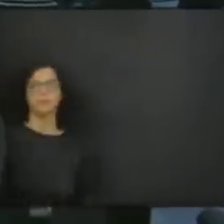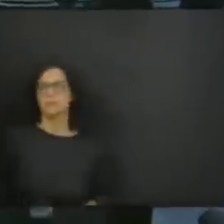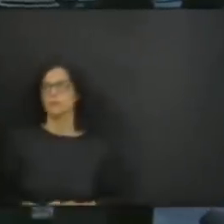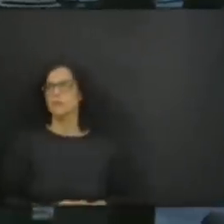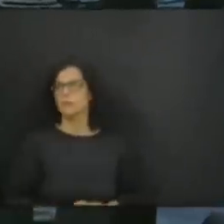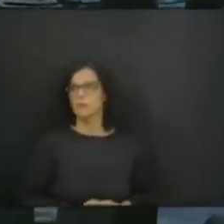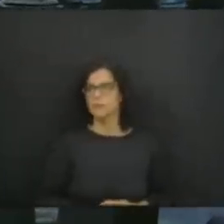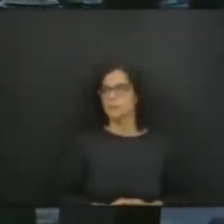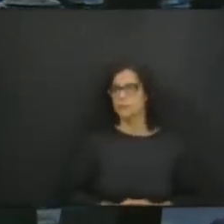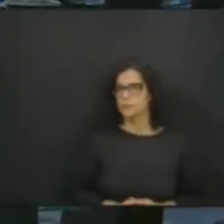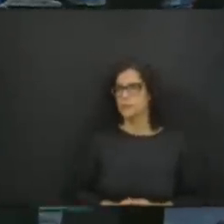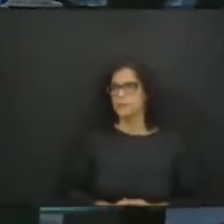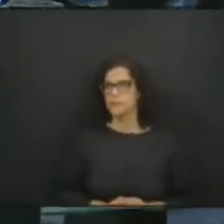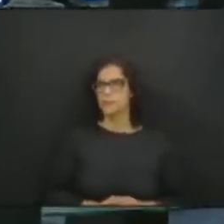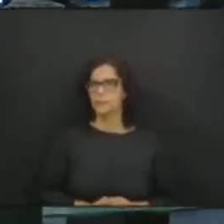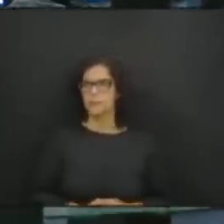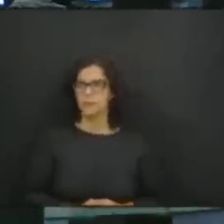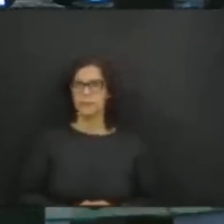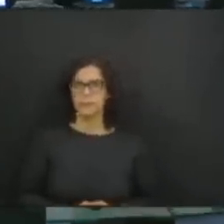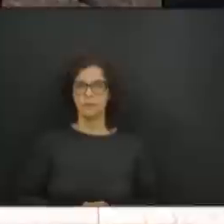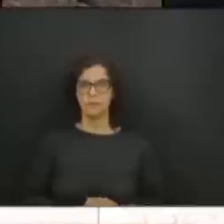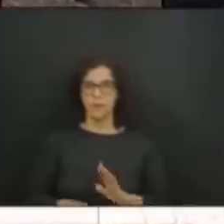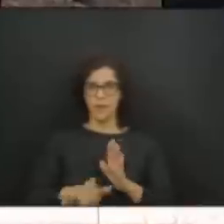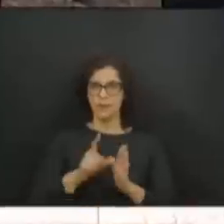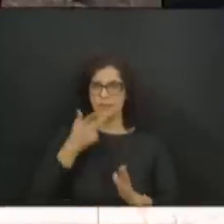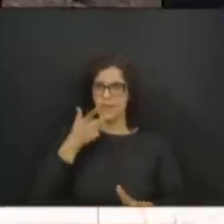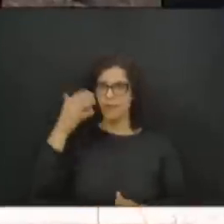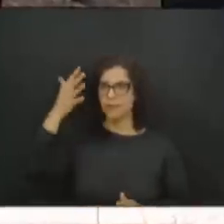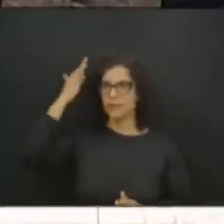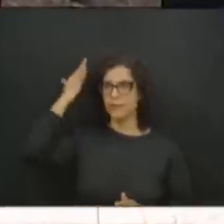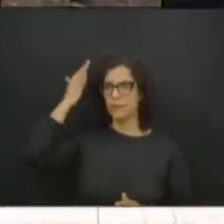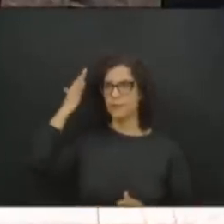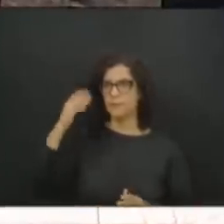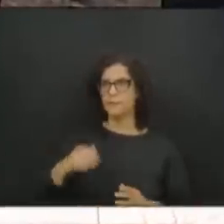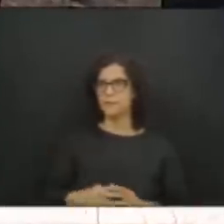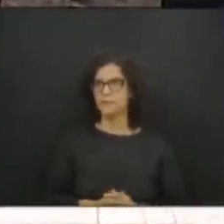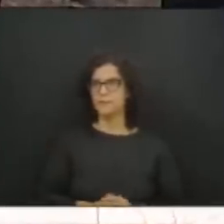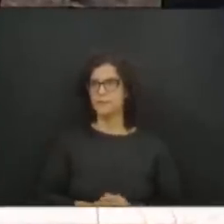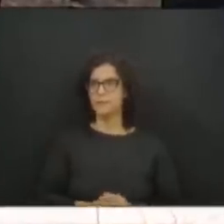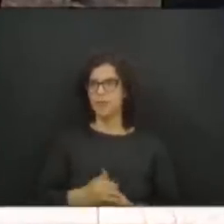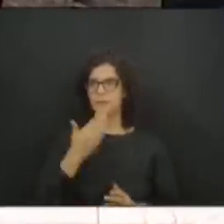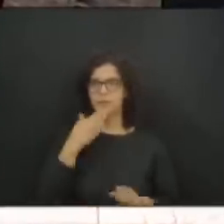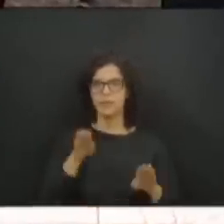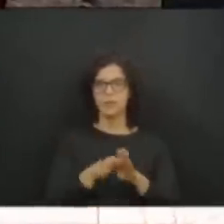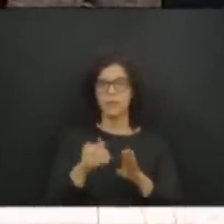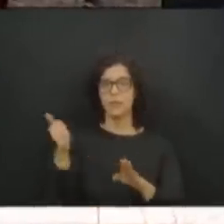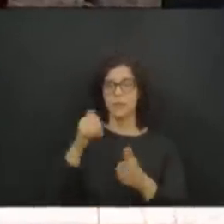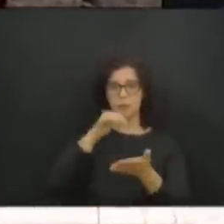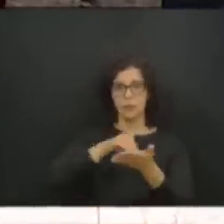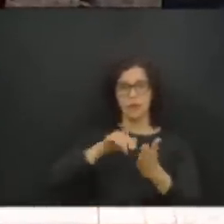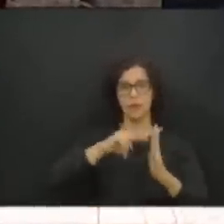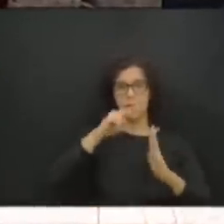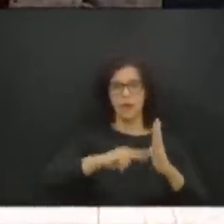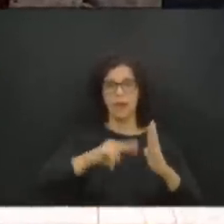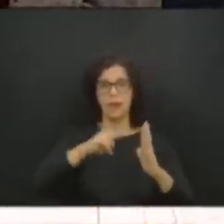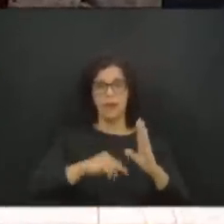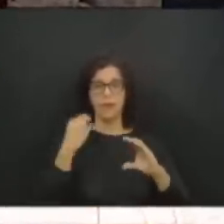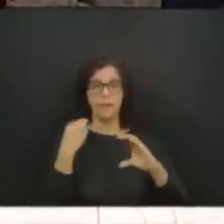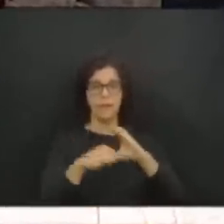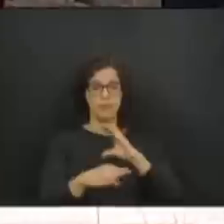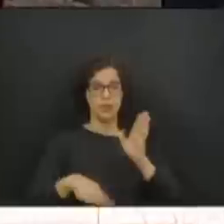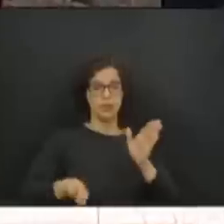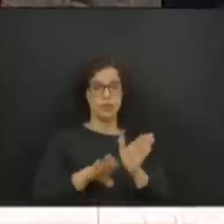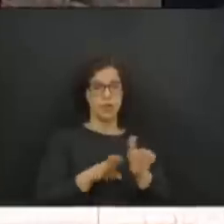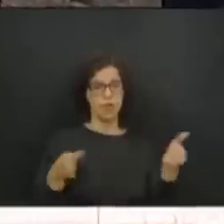E aí e a antes da falta de tratar eu vou pedir ao primeiro-secretário que faça a leitura de uma